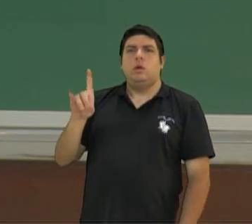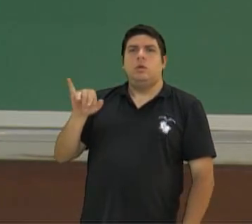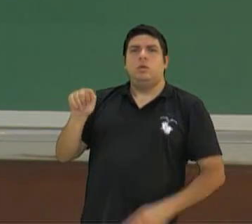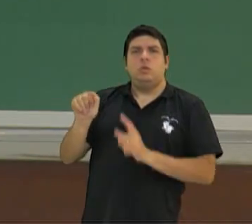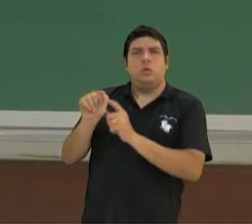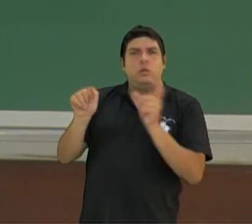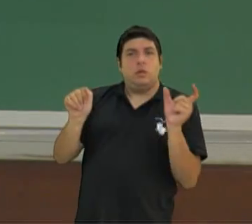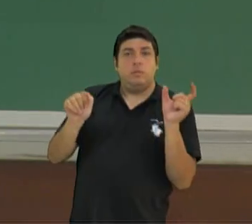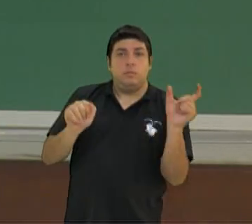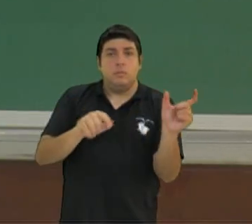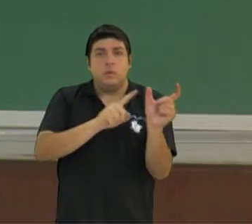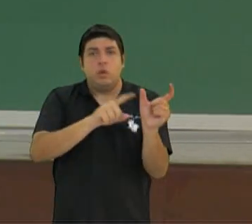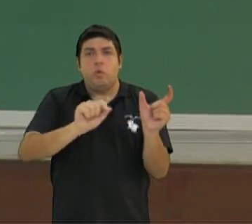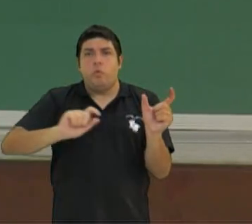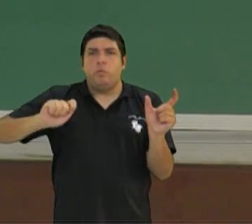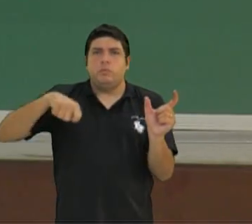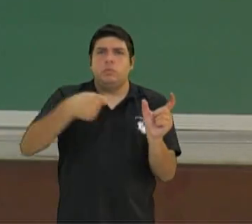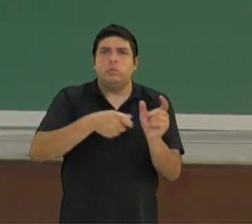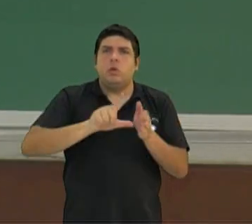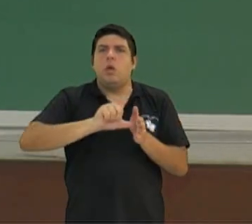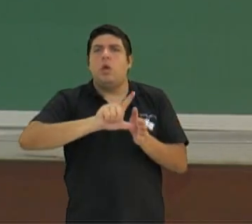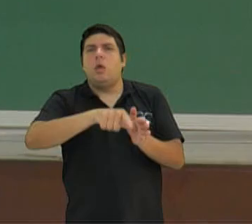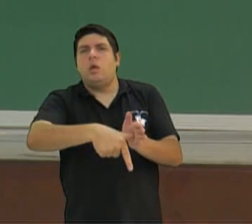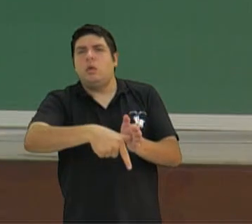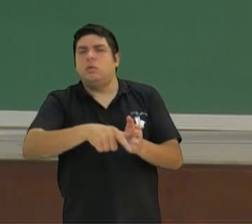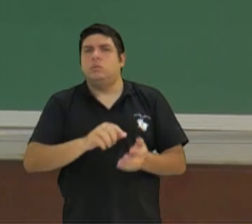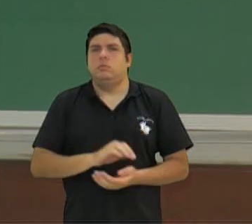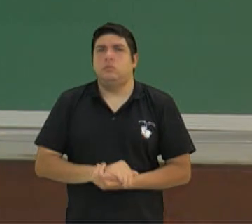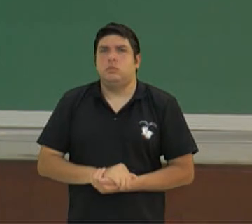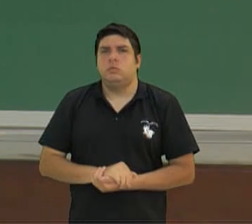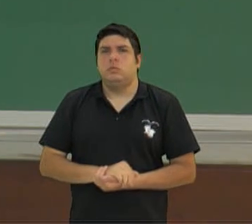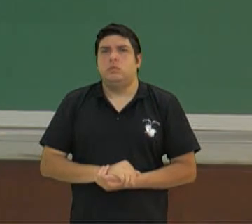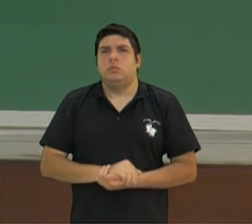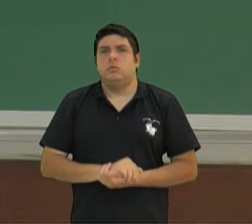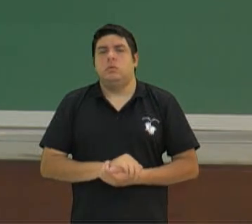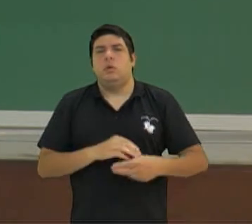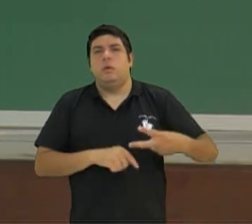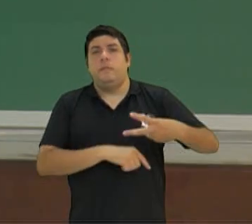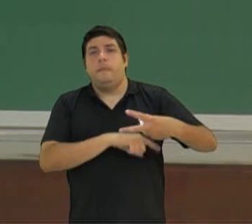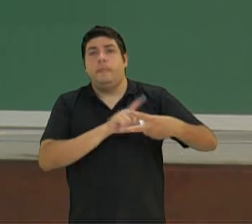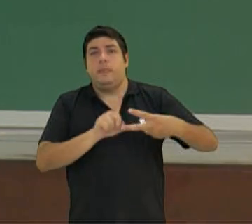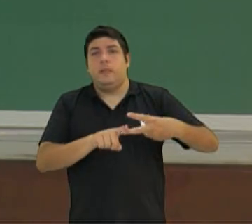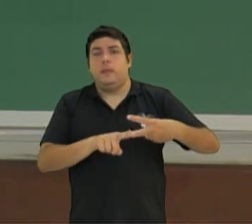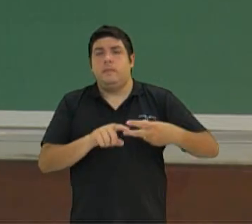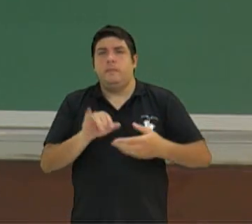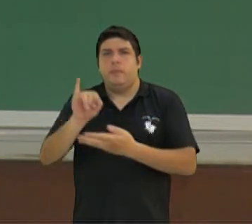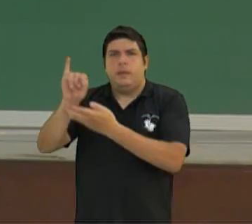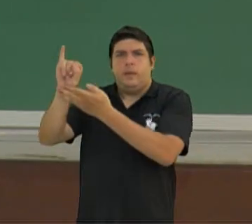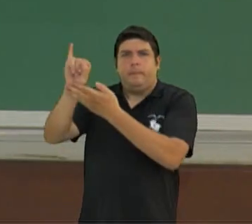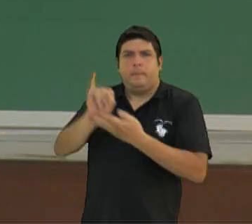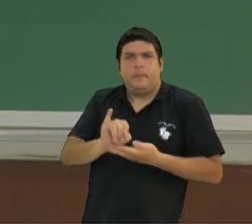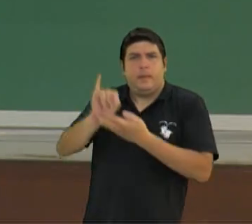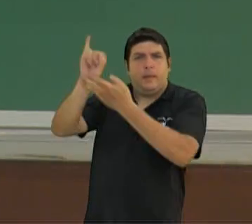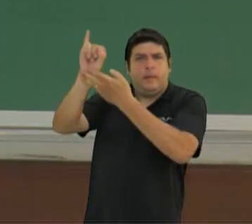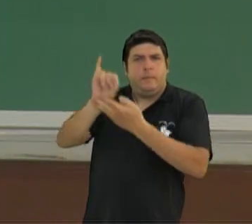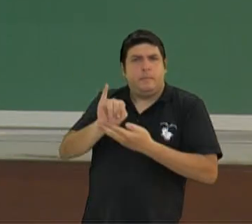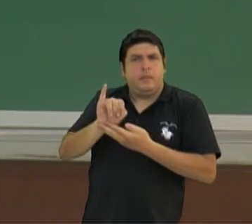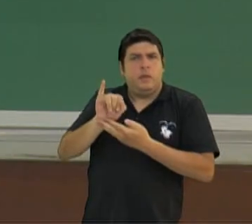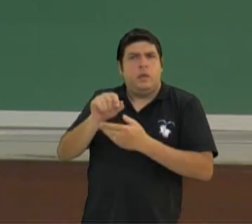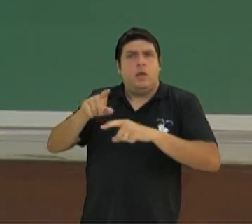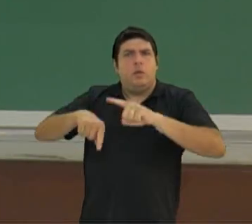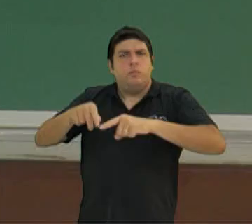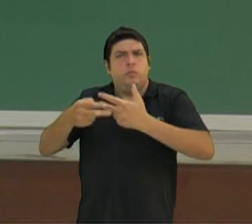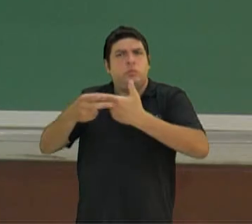mais tarde do que em outras partes do mundo. Substituição das importações. Então, nós falamos isso ali quando falamos